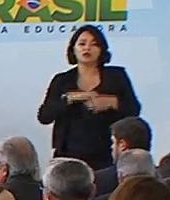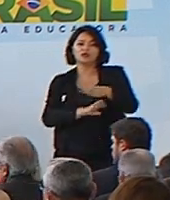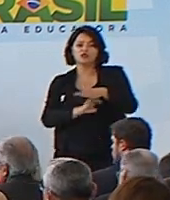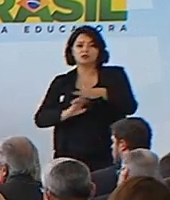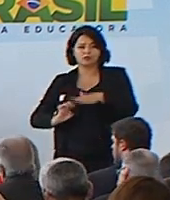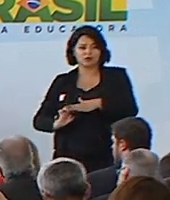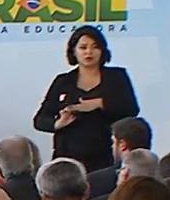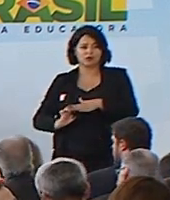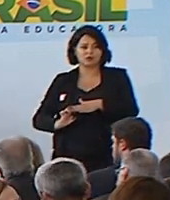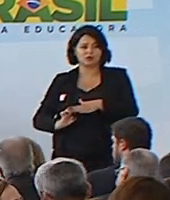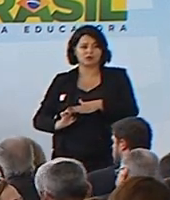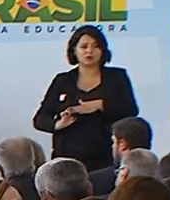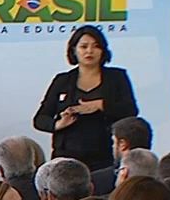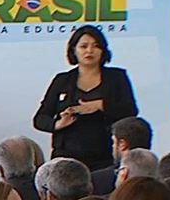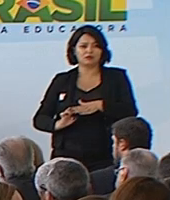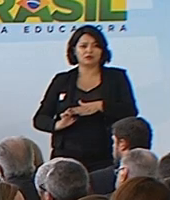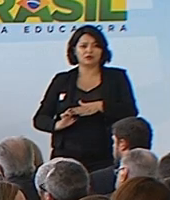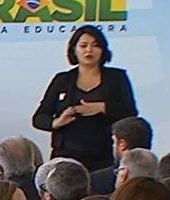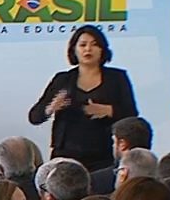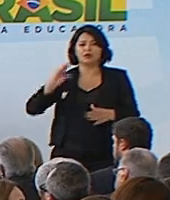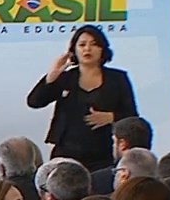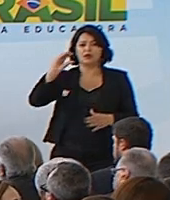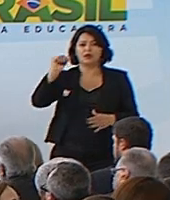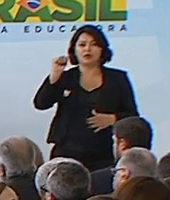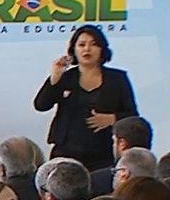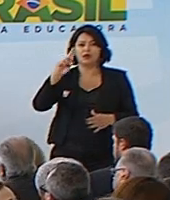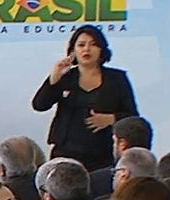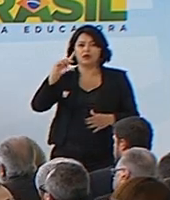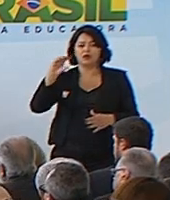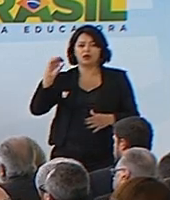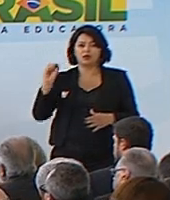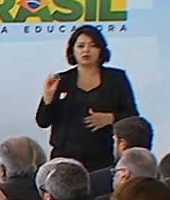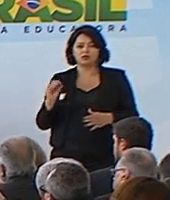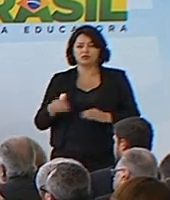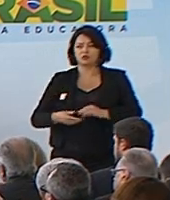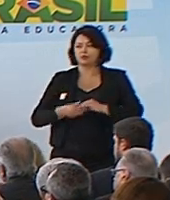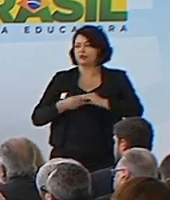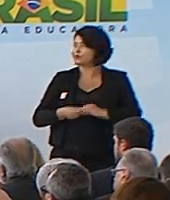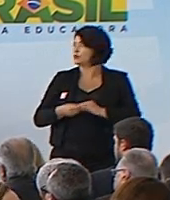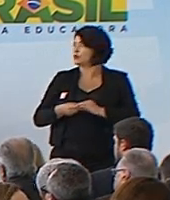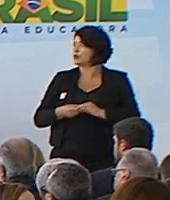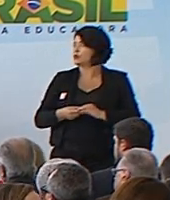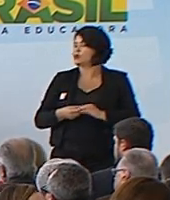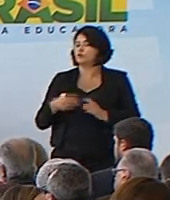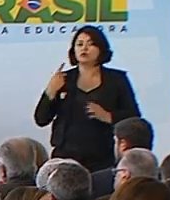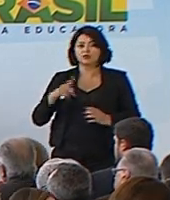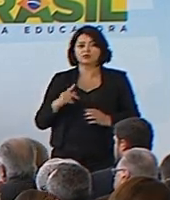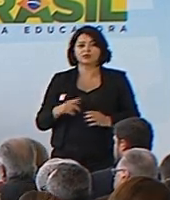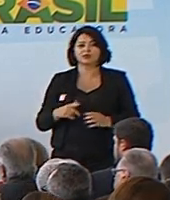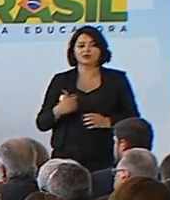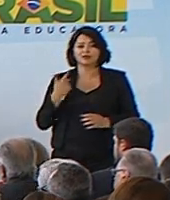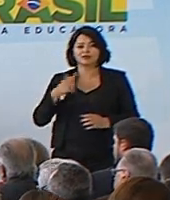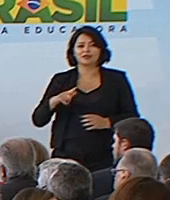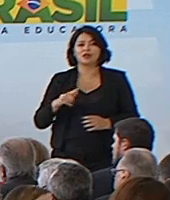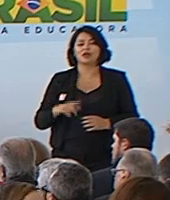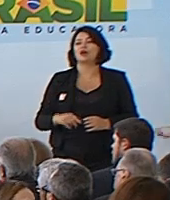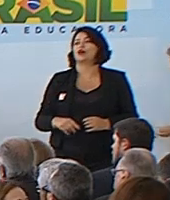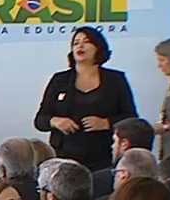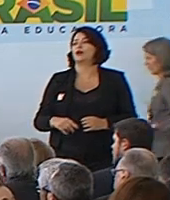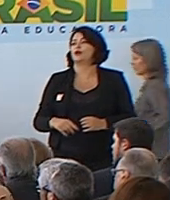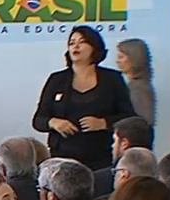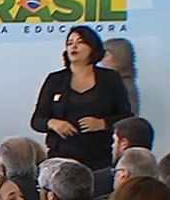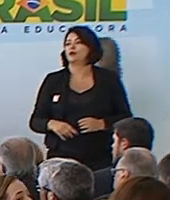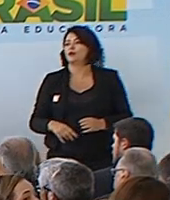empresa Carlos Leone cumprimentos você podia também se candidatar a professor de cursinho animador